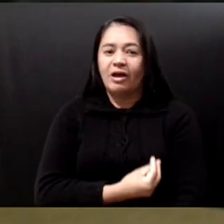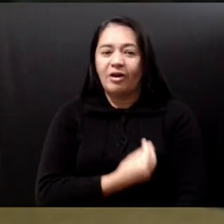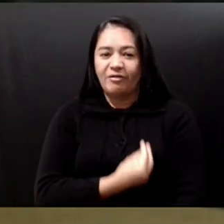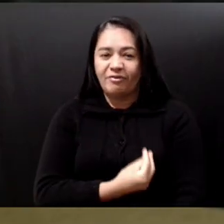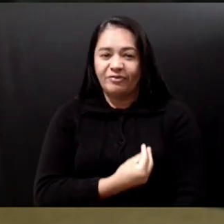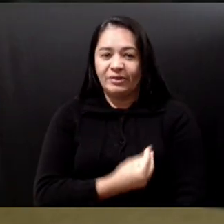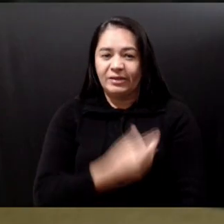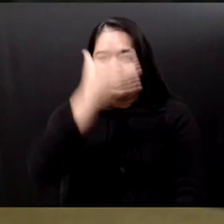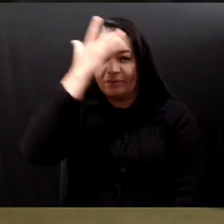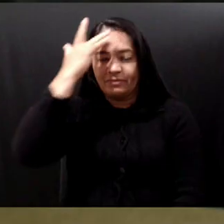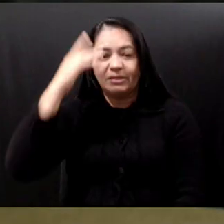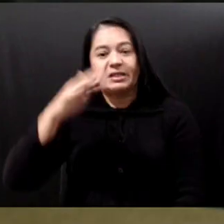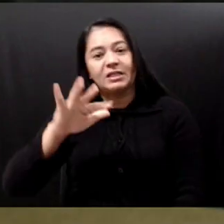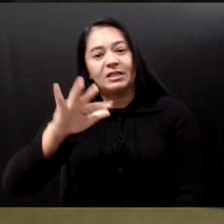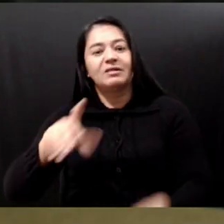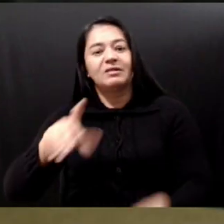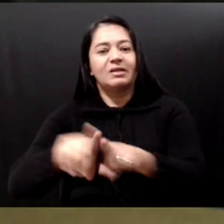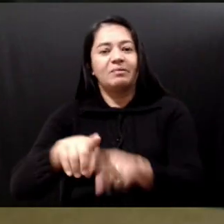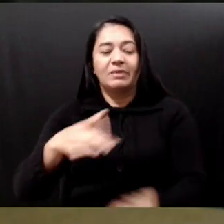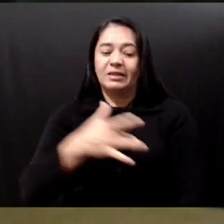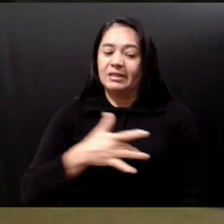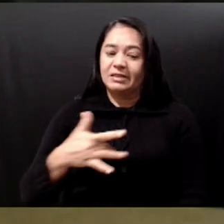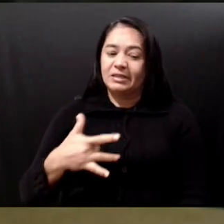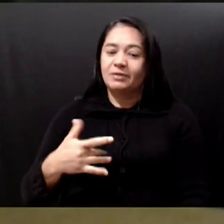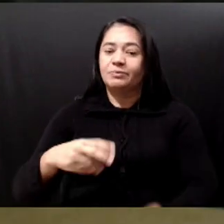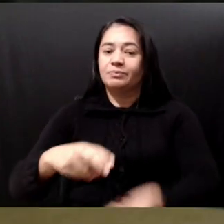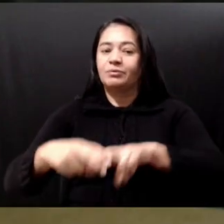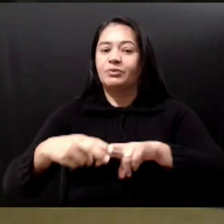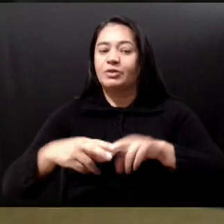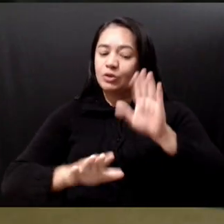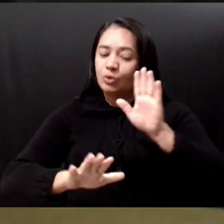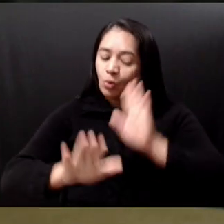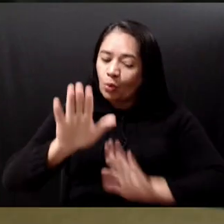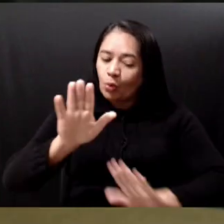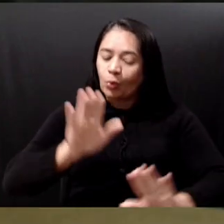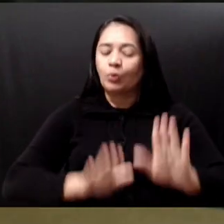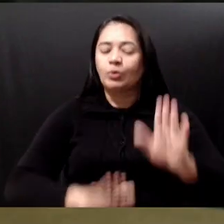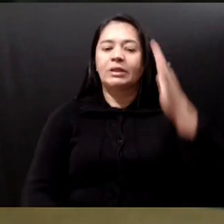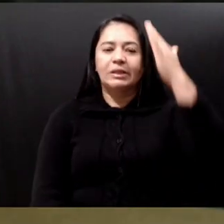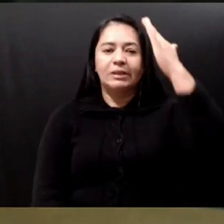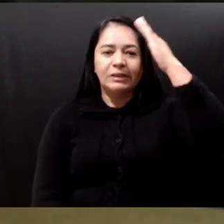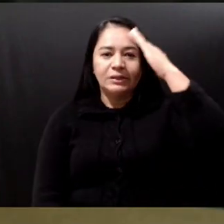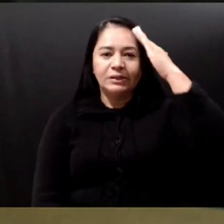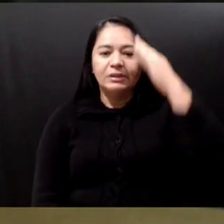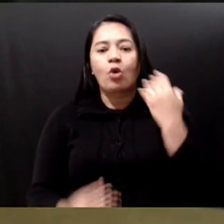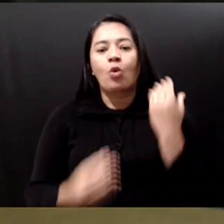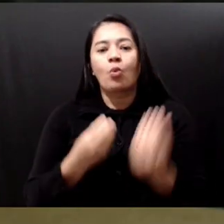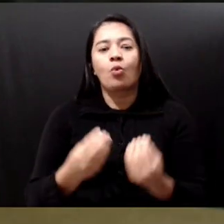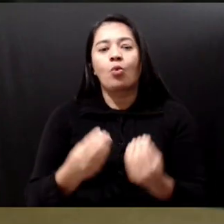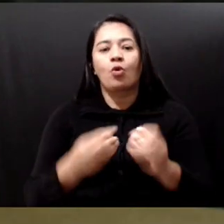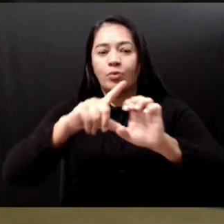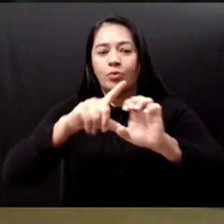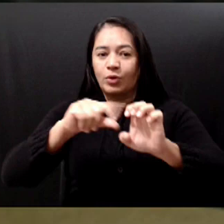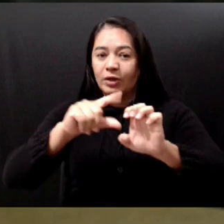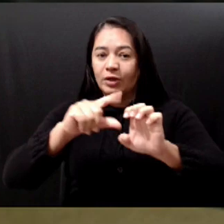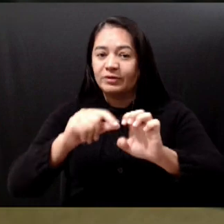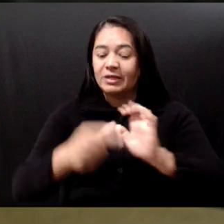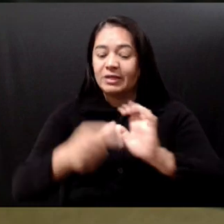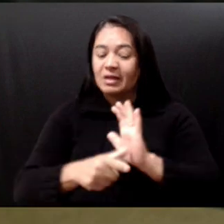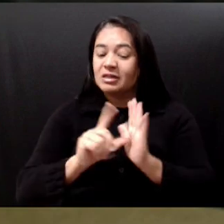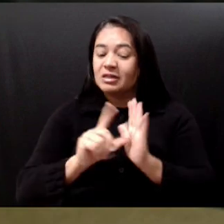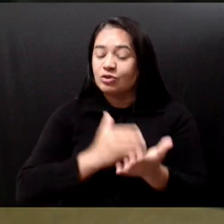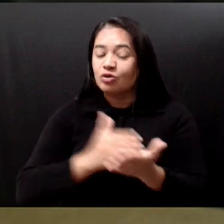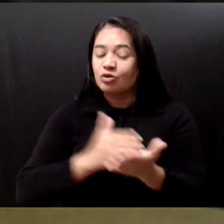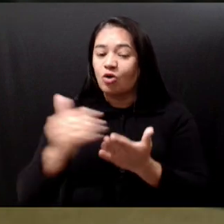Então a gente tem que tomar muito cuidado, a gente precisa entender sobre o empreendedorismo antes de empreender. Verusca, como é que a gente